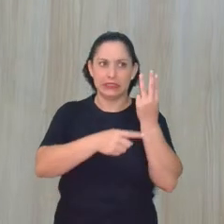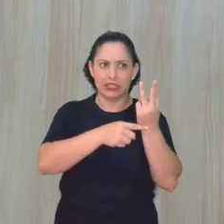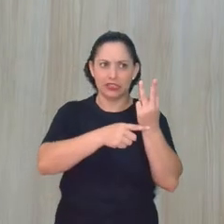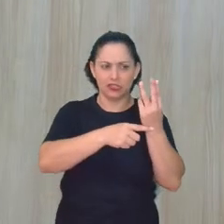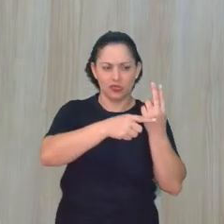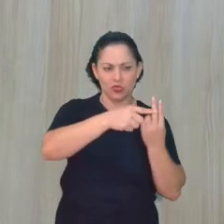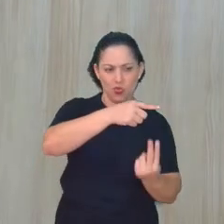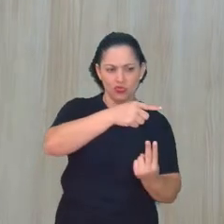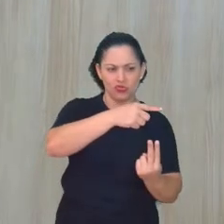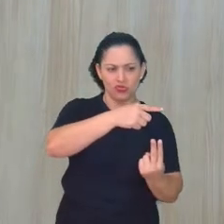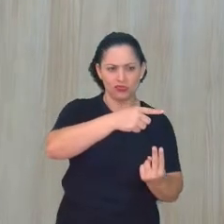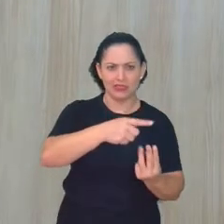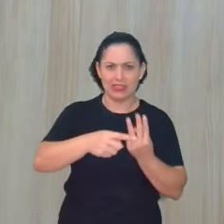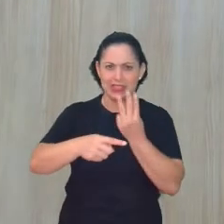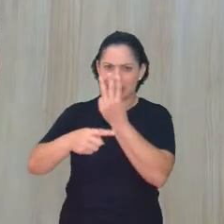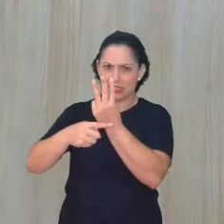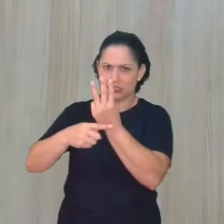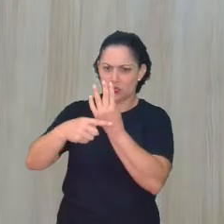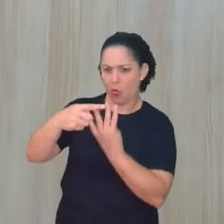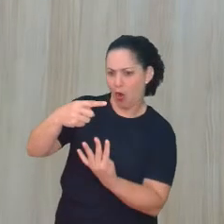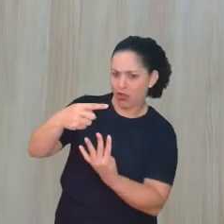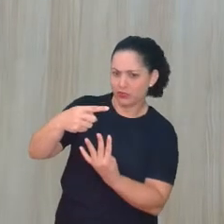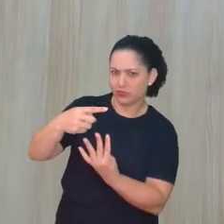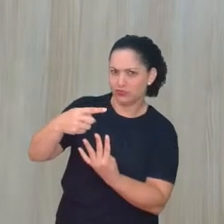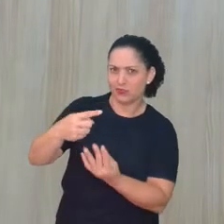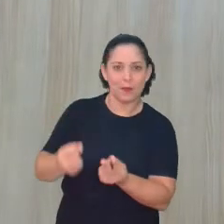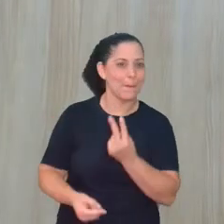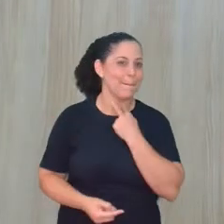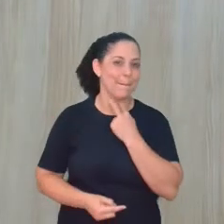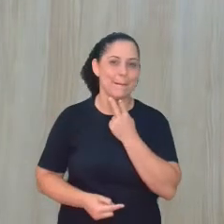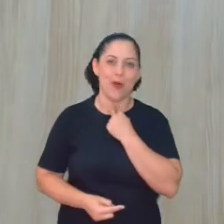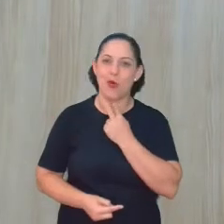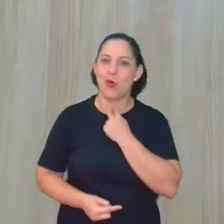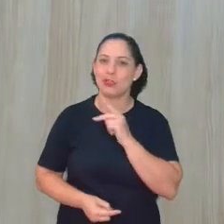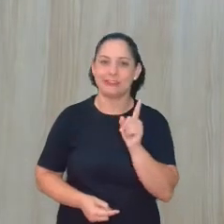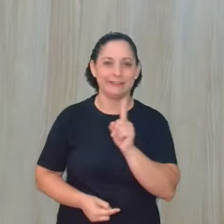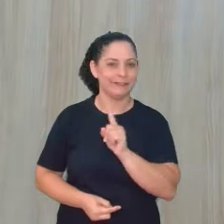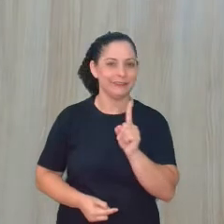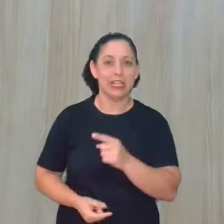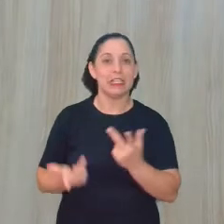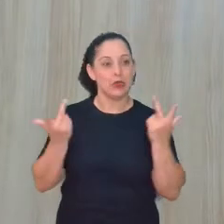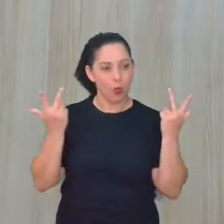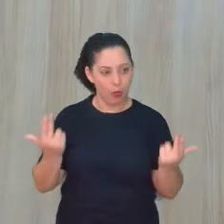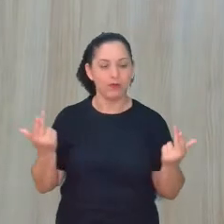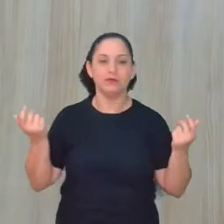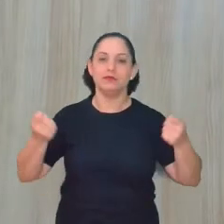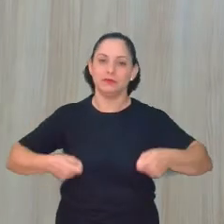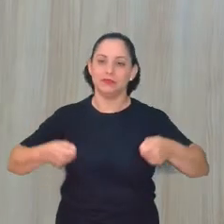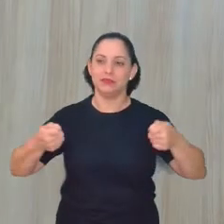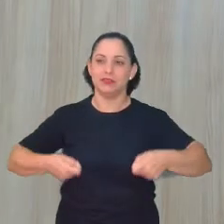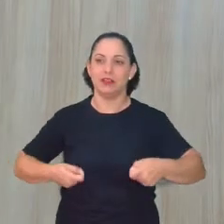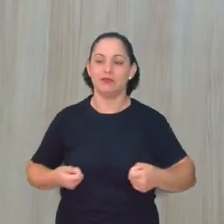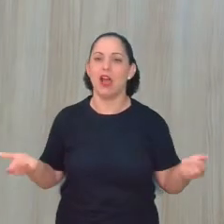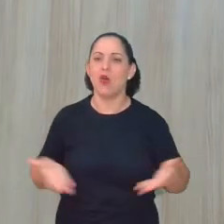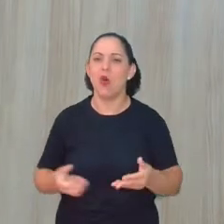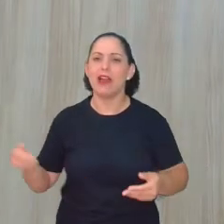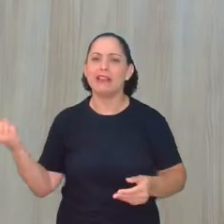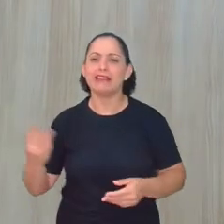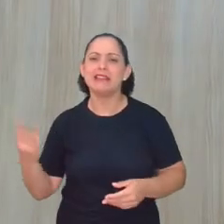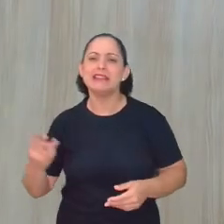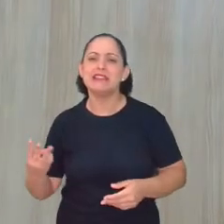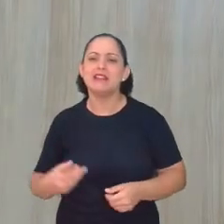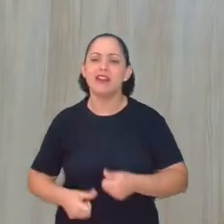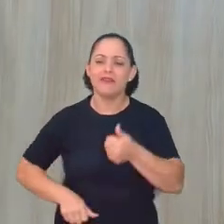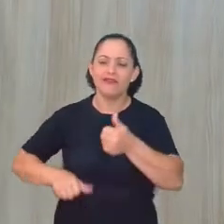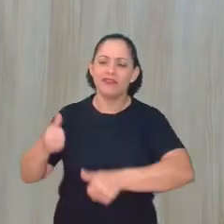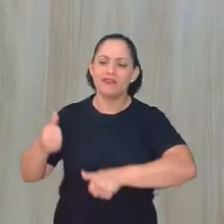e a outra deu 3 está para 4. Não pode, tem que ser igualzinho. E se a gente for avaliar a terceira, tá?